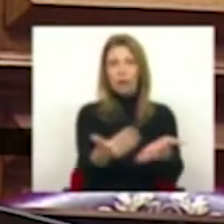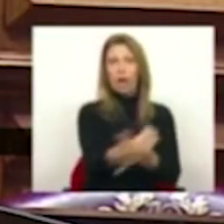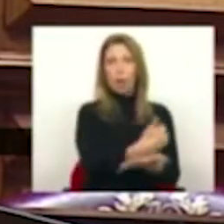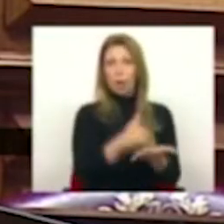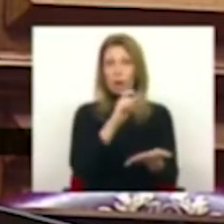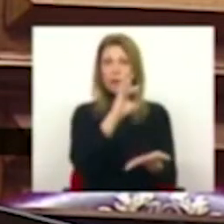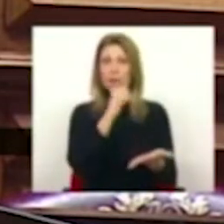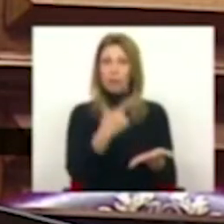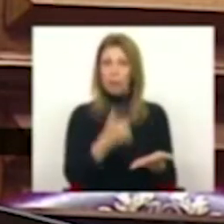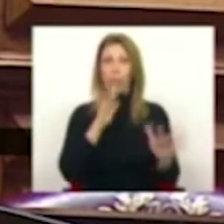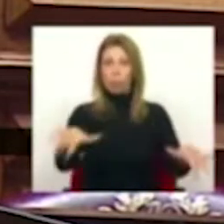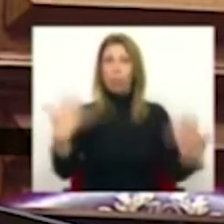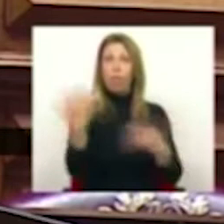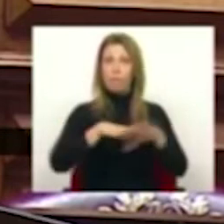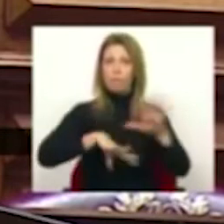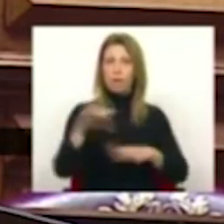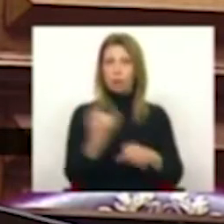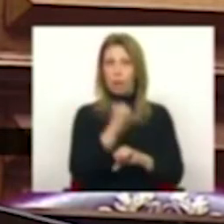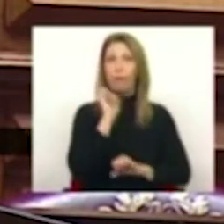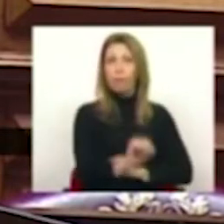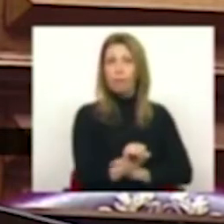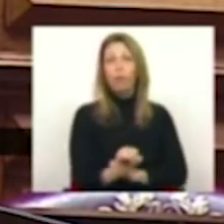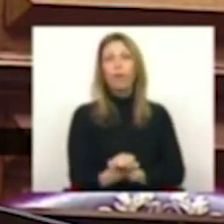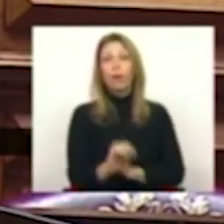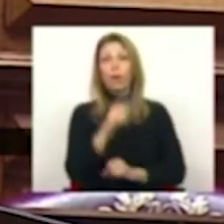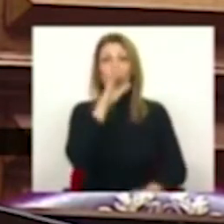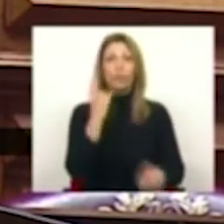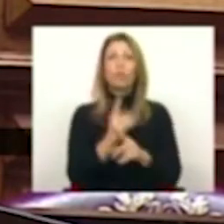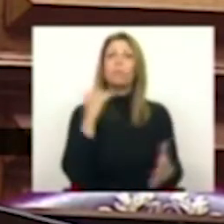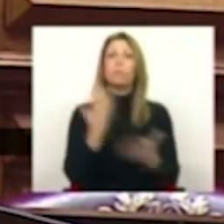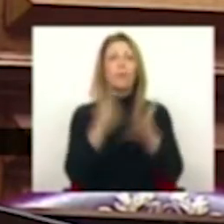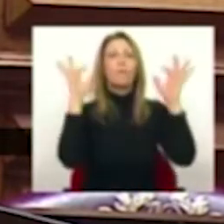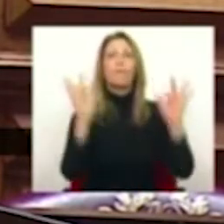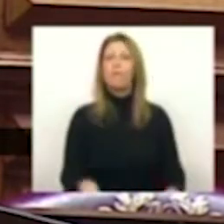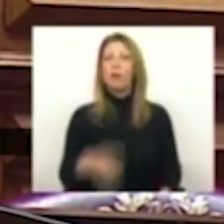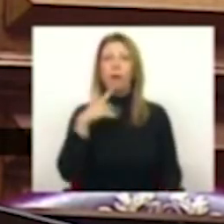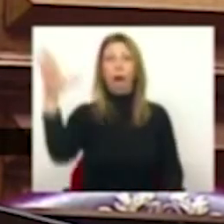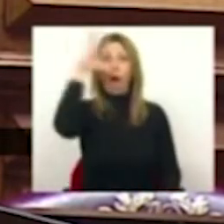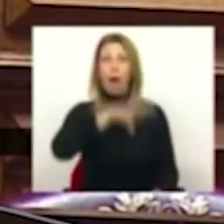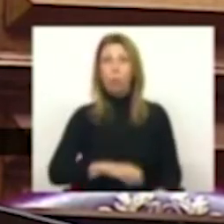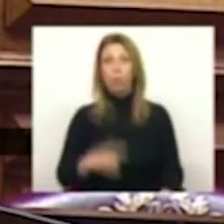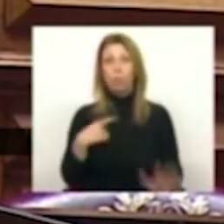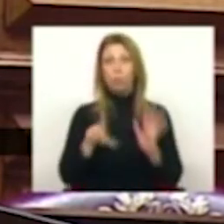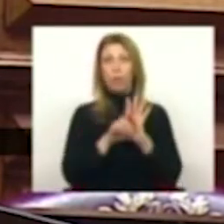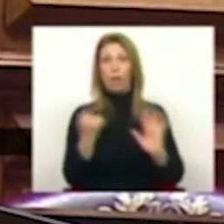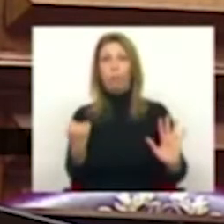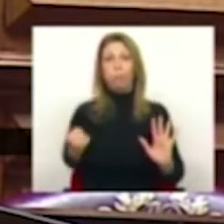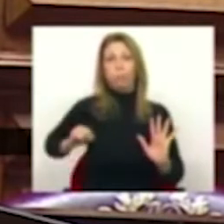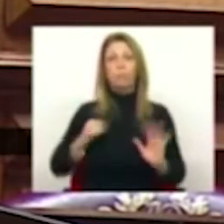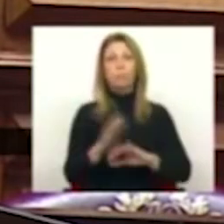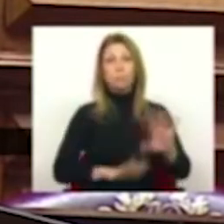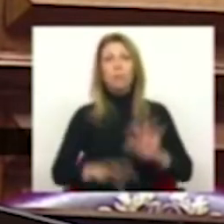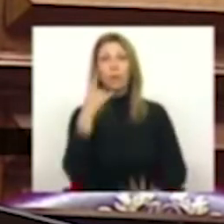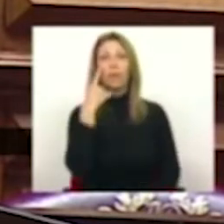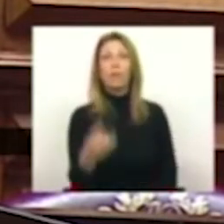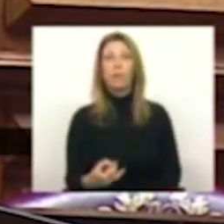responder às suas atribuições e, ao mesmo tempo, pôr um travão no abuso inadmissível e feito à margem da lei que se está a verificar